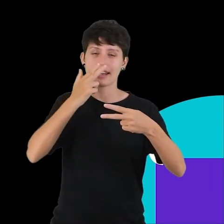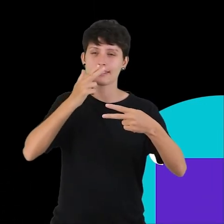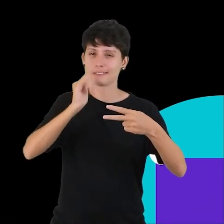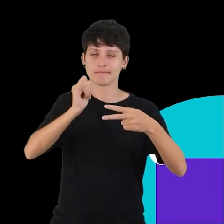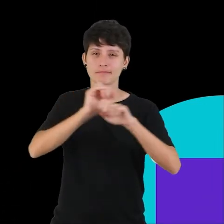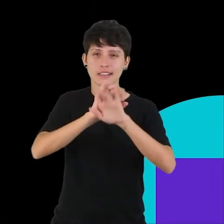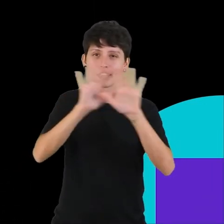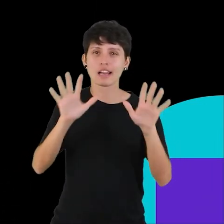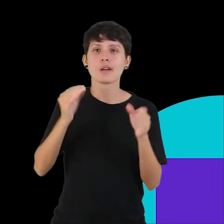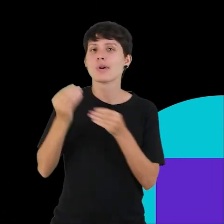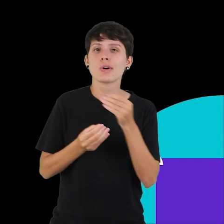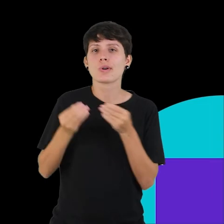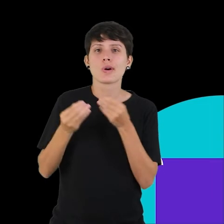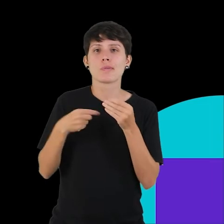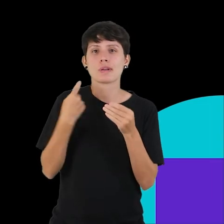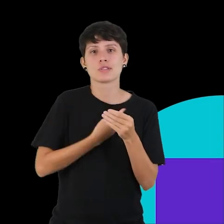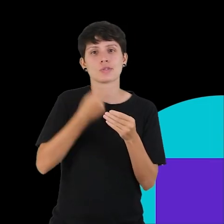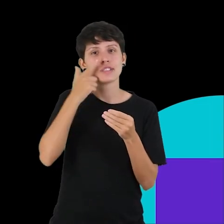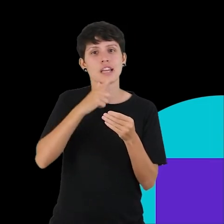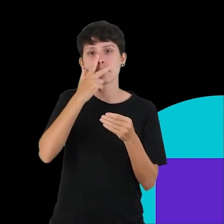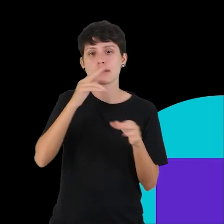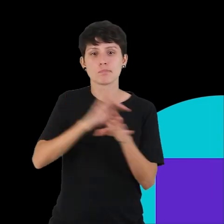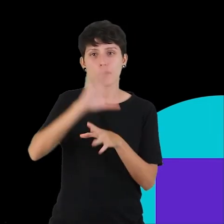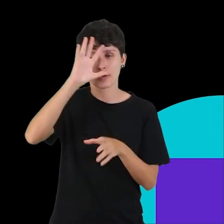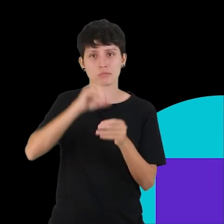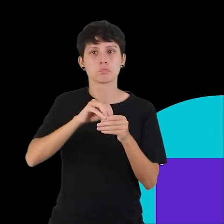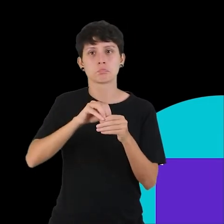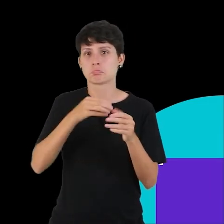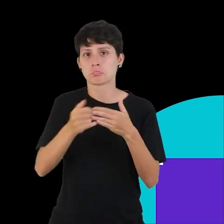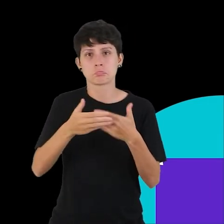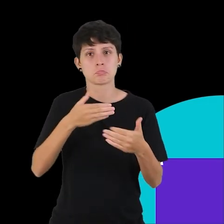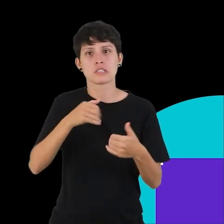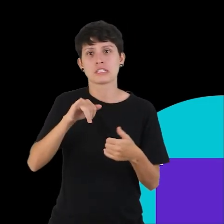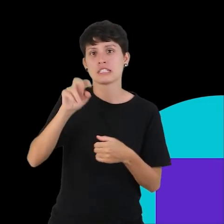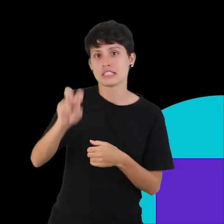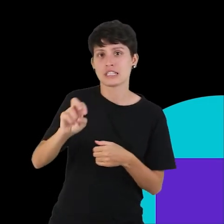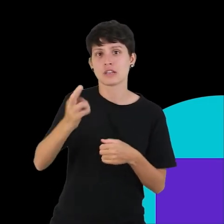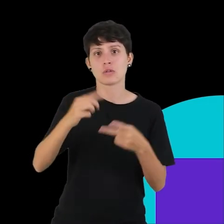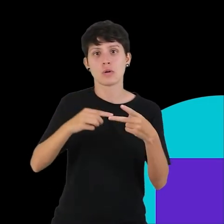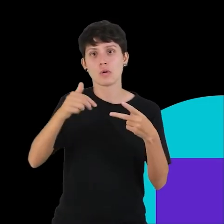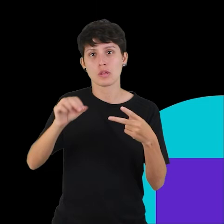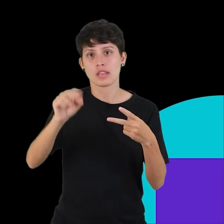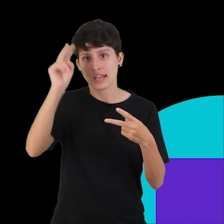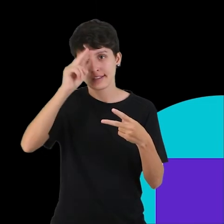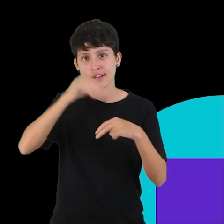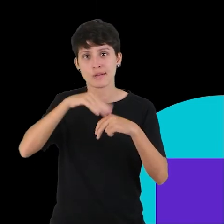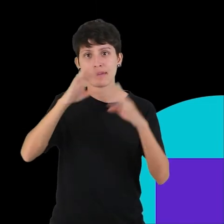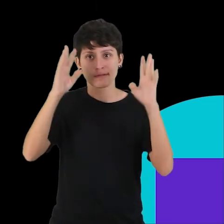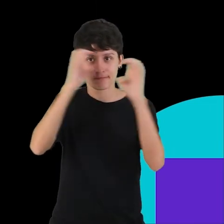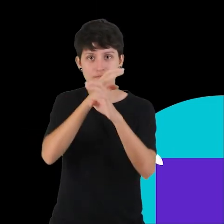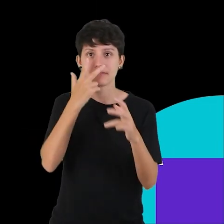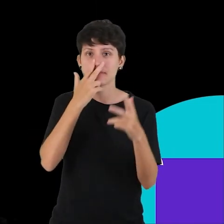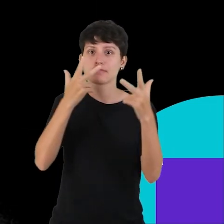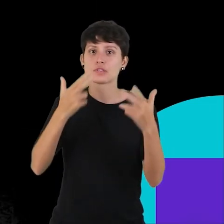cruzam. Então, aqui o que eu mostrei para vocês são algumas histórias que estão se cruzando e mostrando ali um pequeno sistema de produção e consumo de alimentos